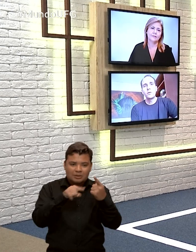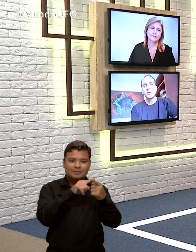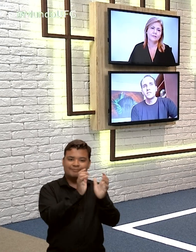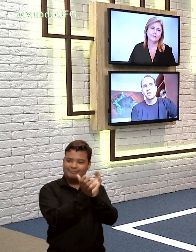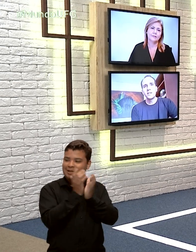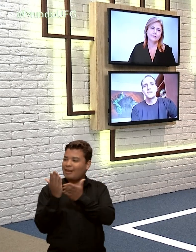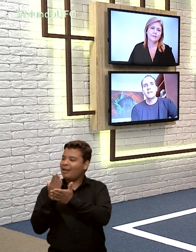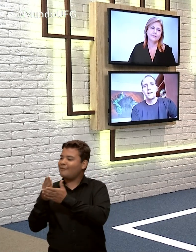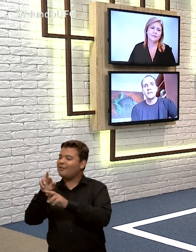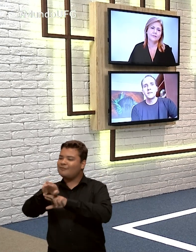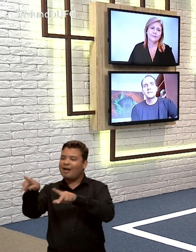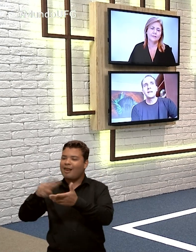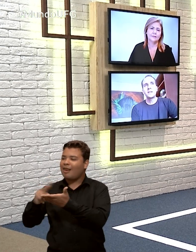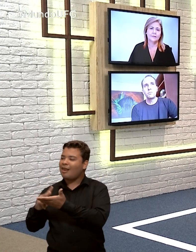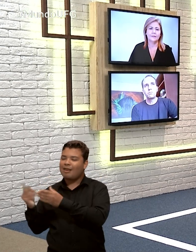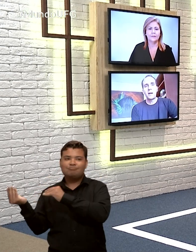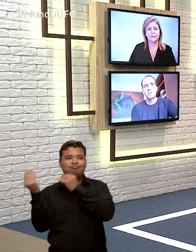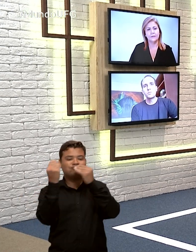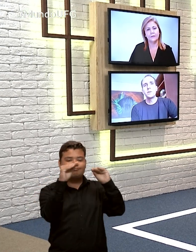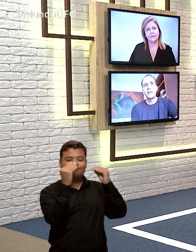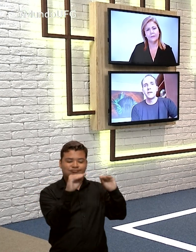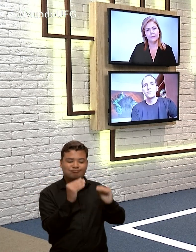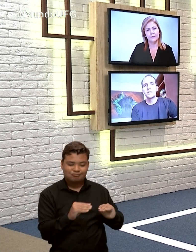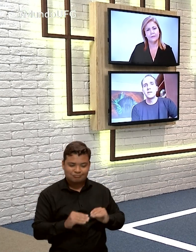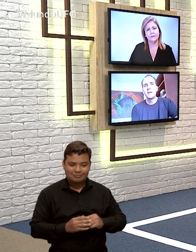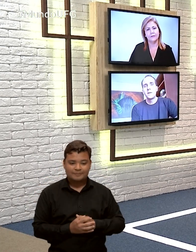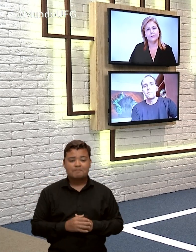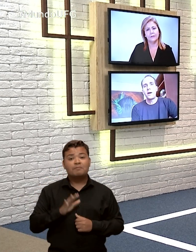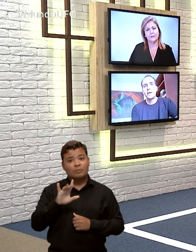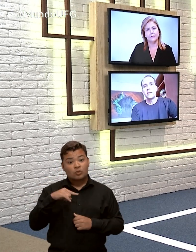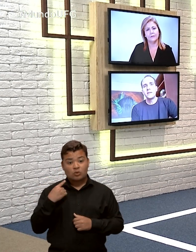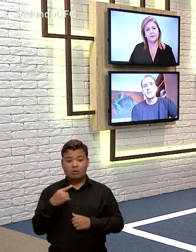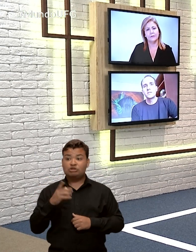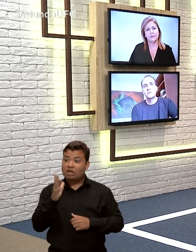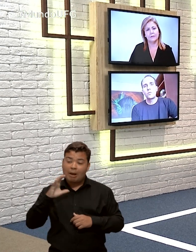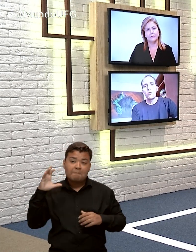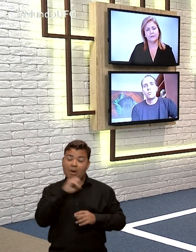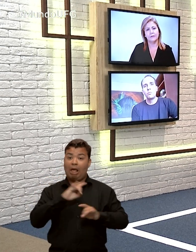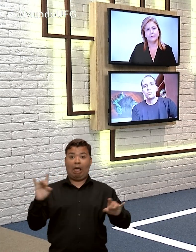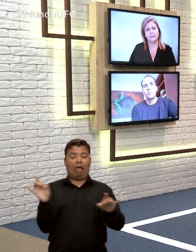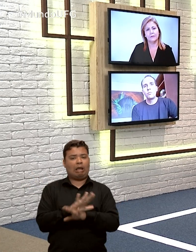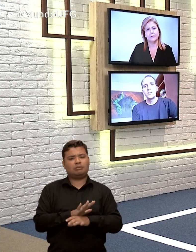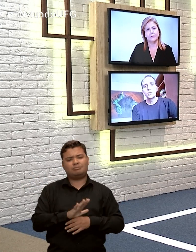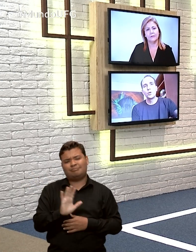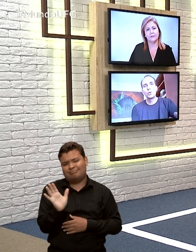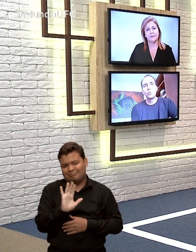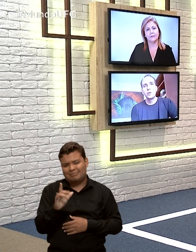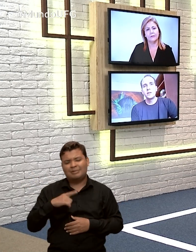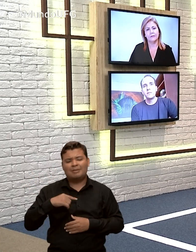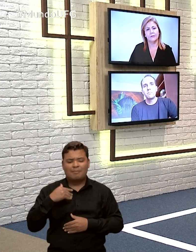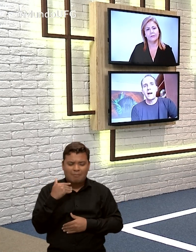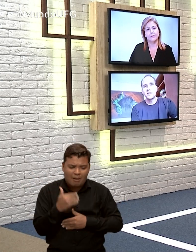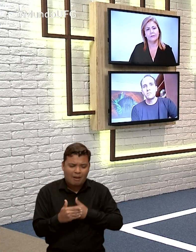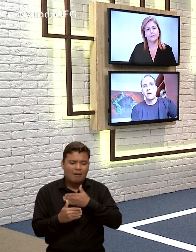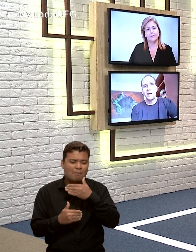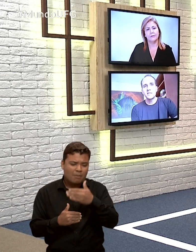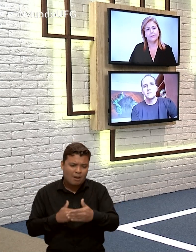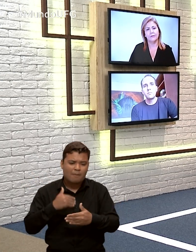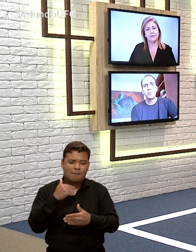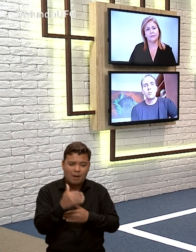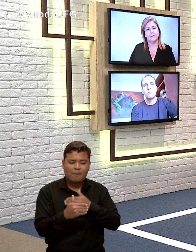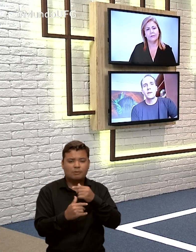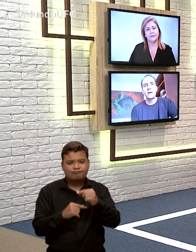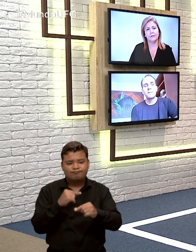Então, por enquanto, a gente ainda está dando passos pequenos, né, mas com uma estrutura de